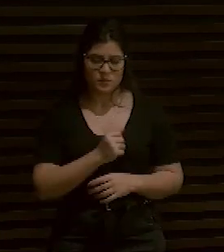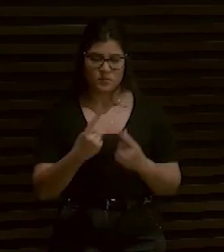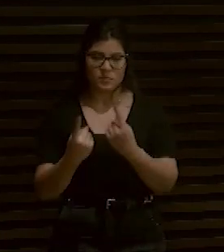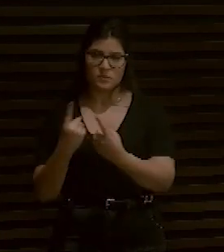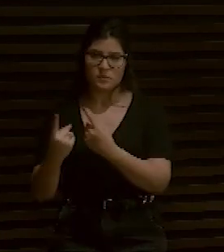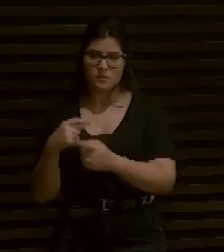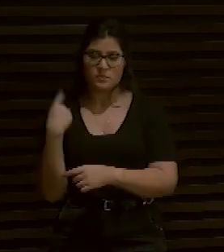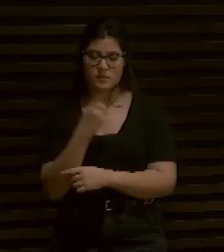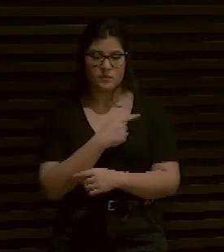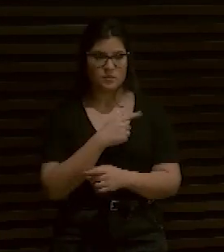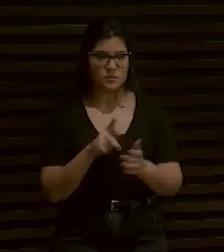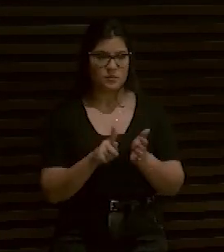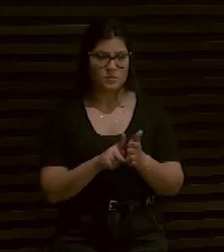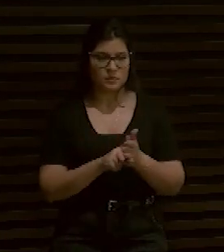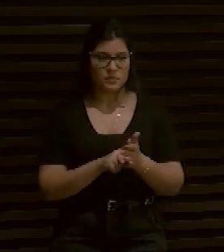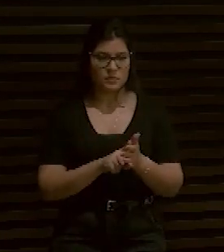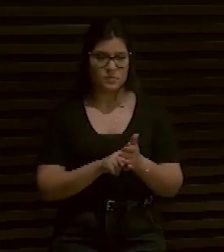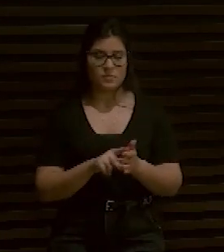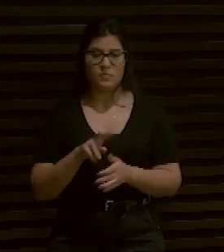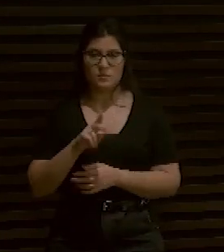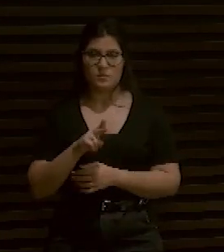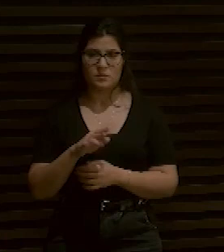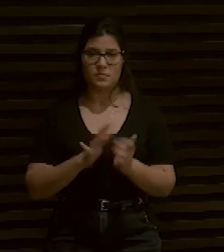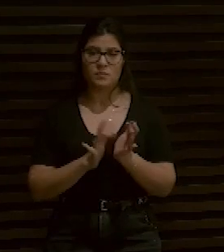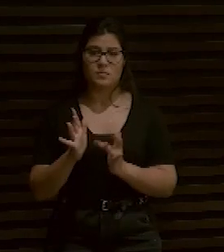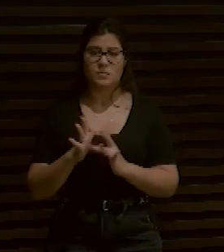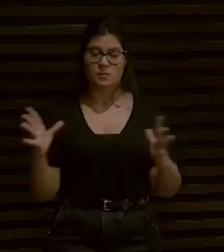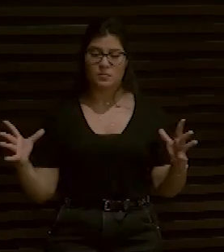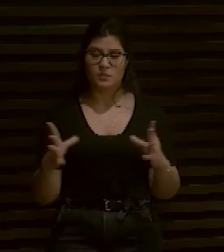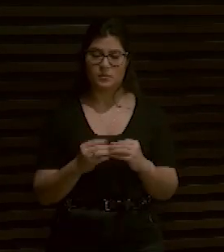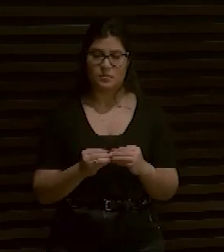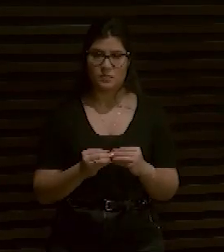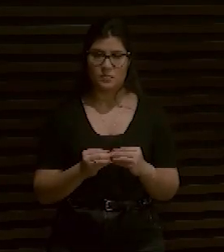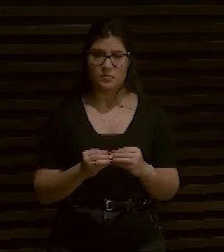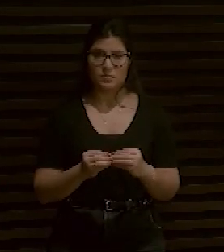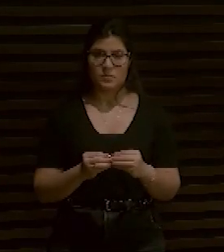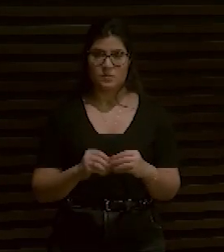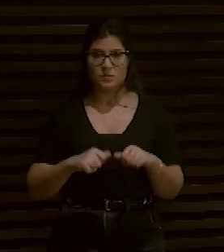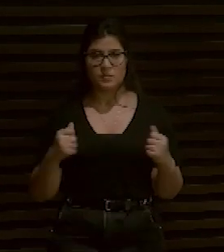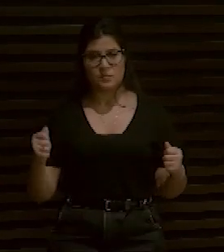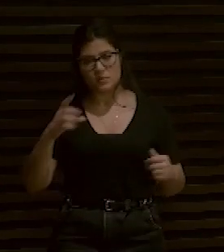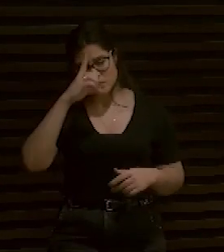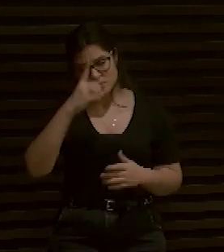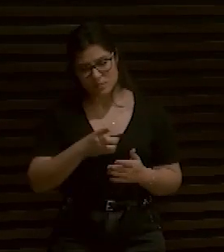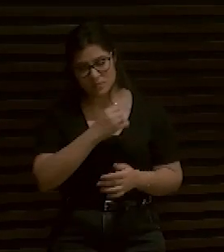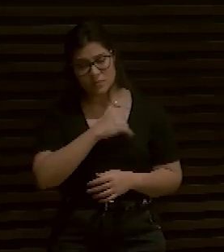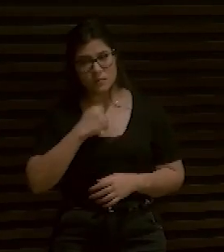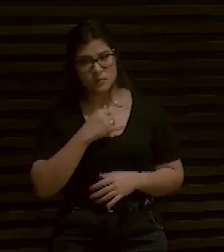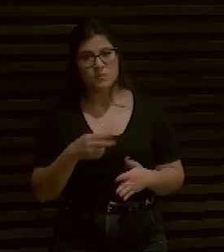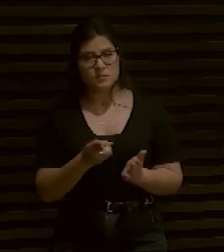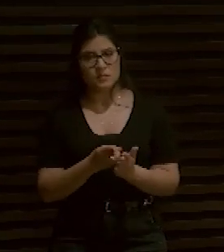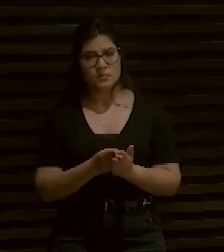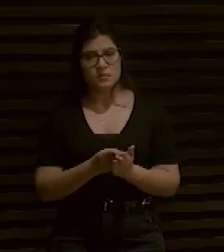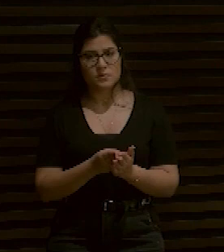nós mesmos. Jesus, quando resume esses dois grandes mandamentos, e agora João fazendo o mesmo aqui,